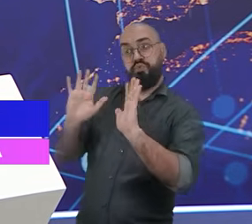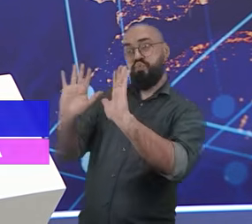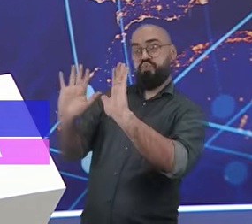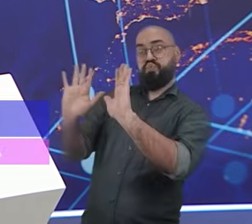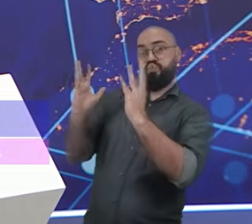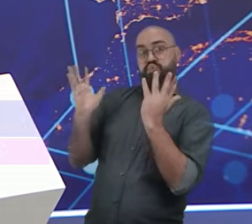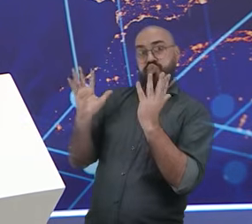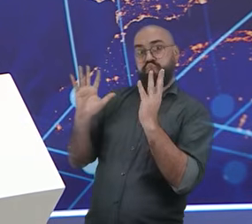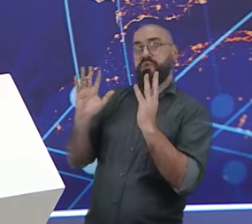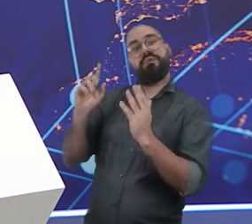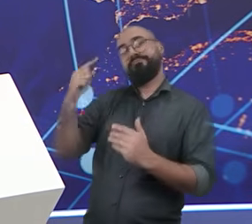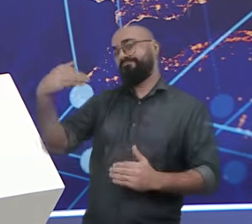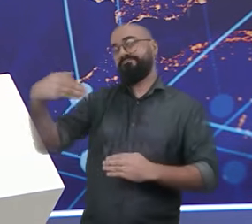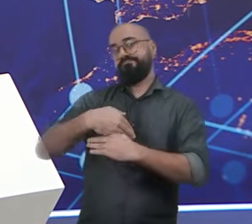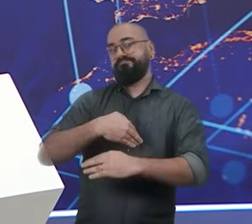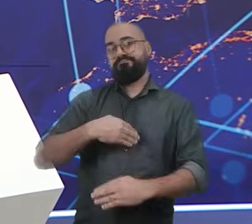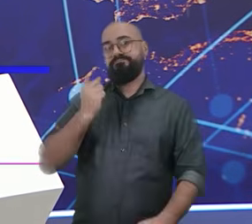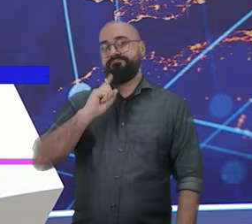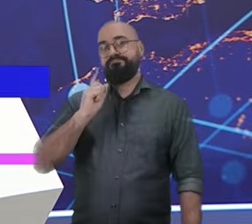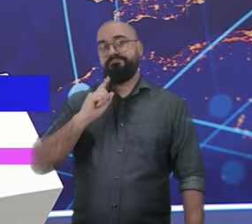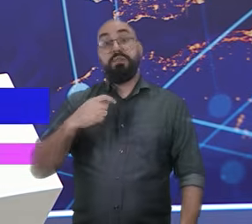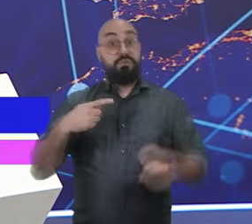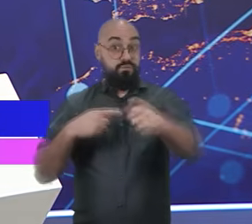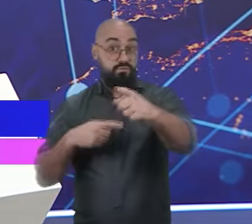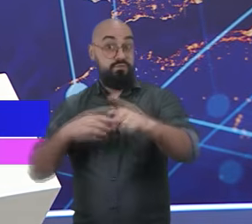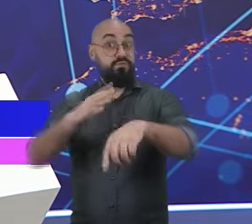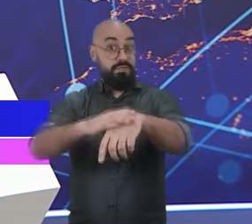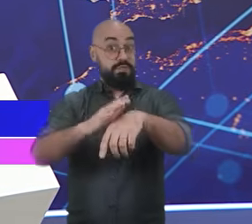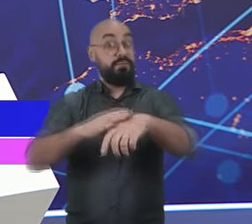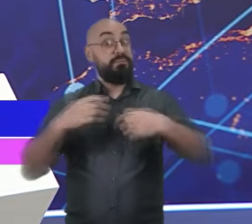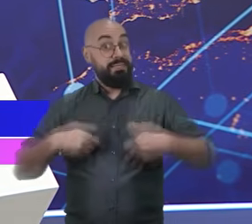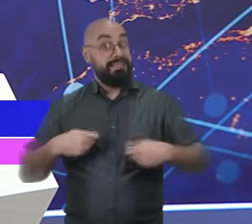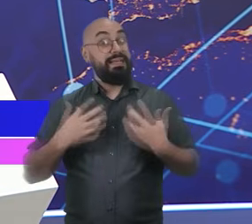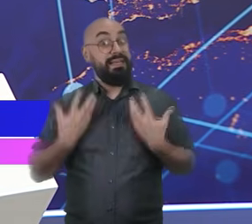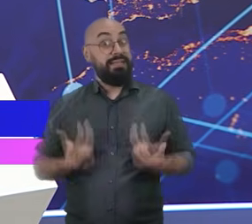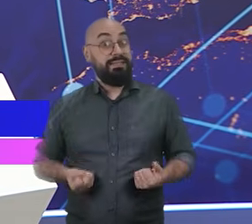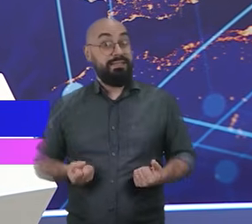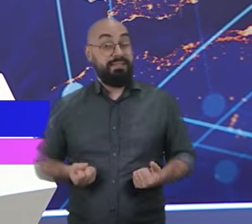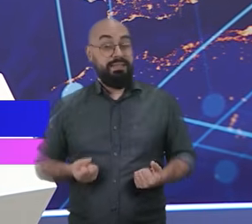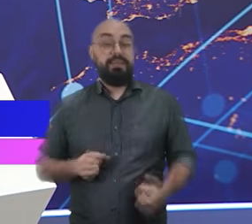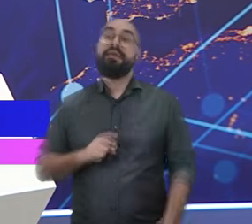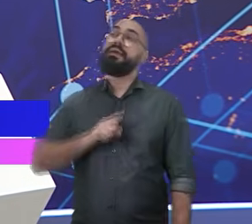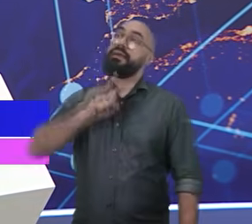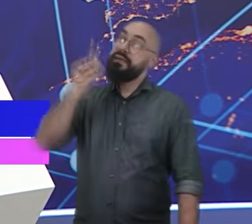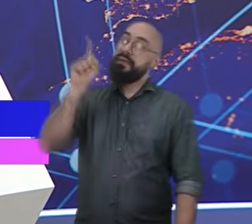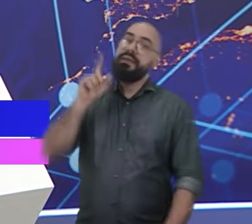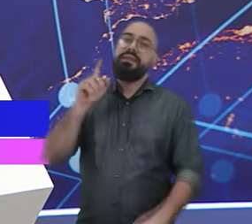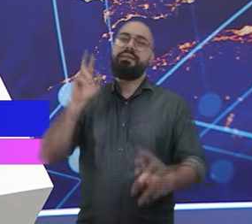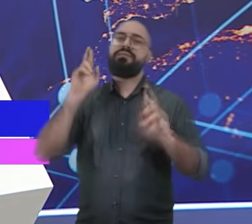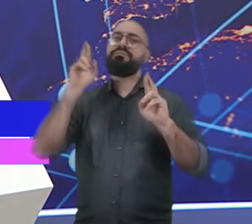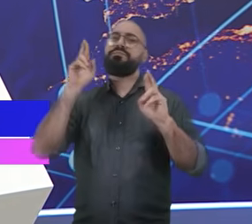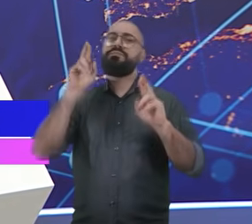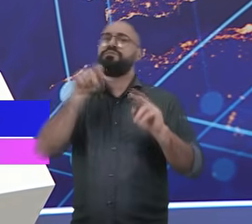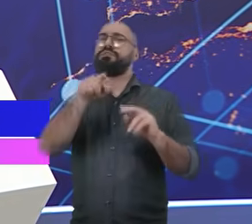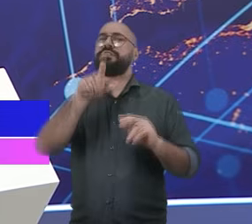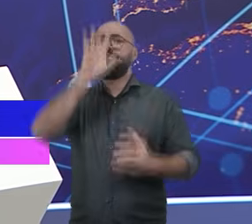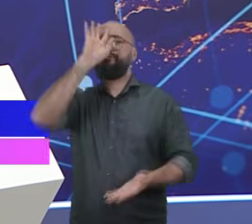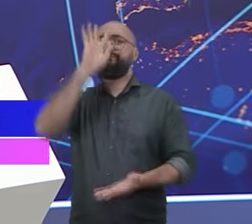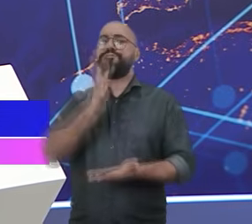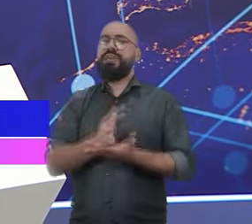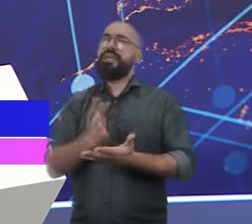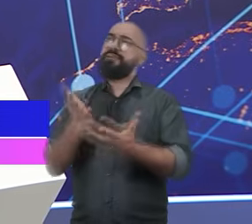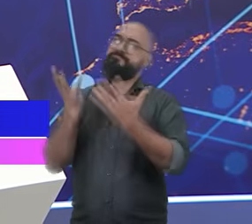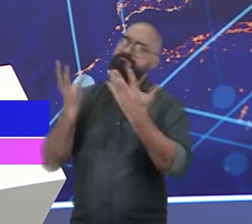decidir, se você não aceitar. Ele pacientemente espera que você dê um passo de fé. É por isso